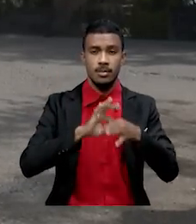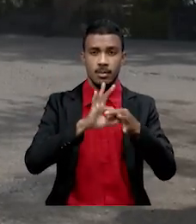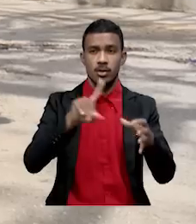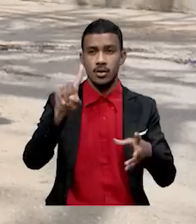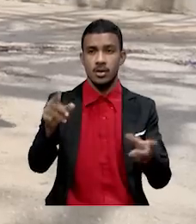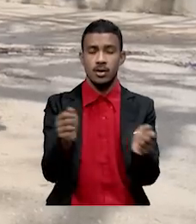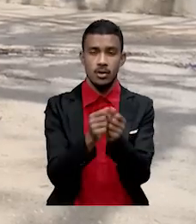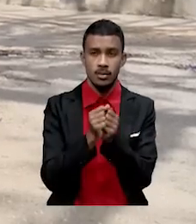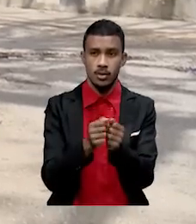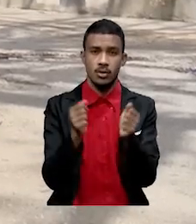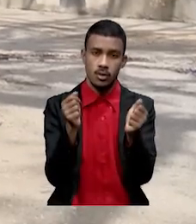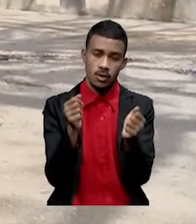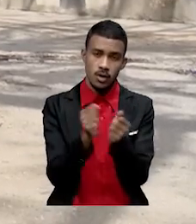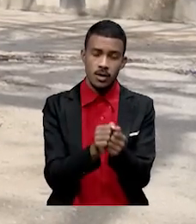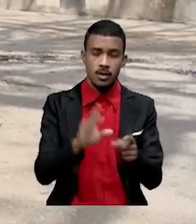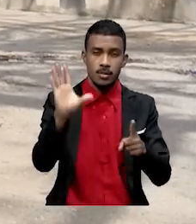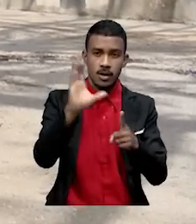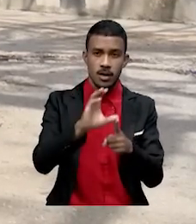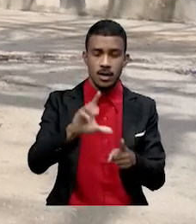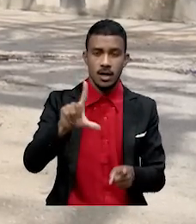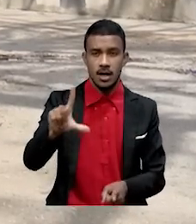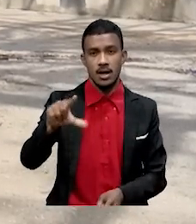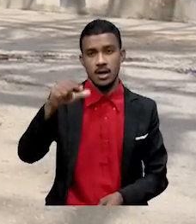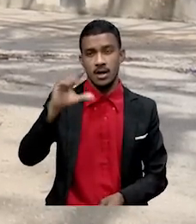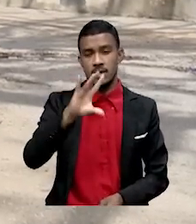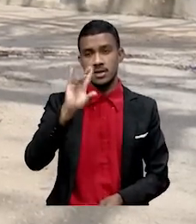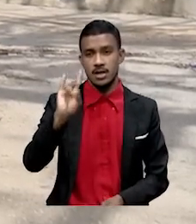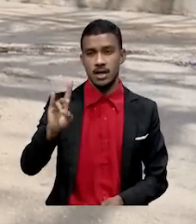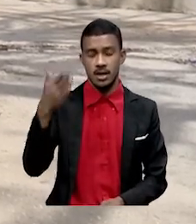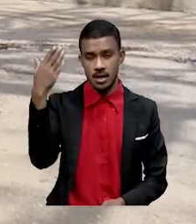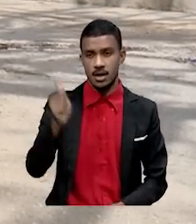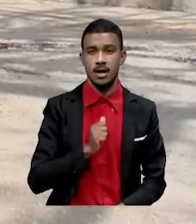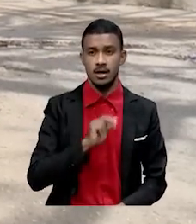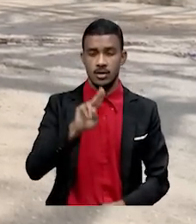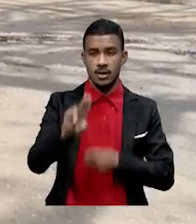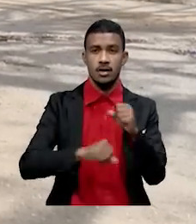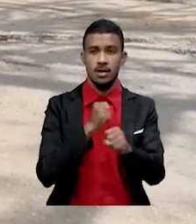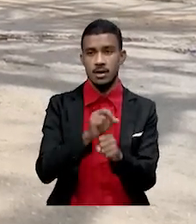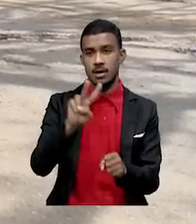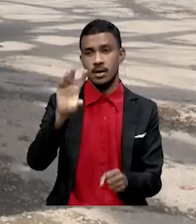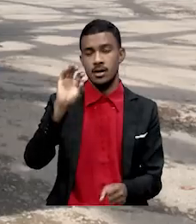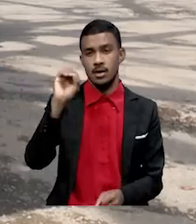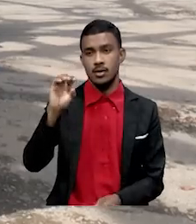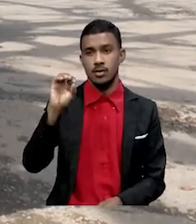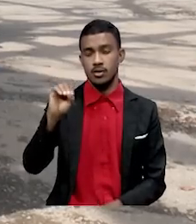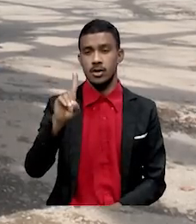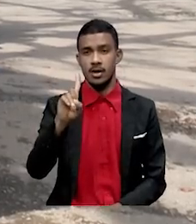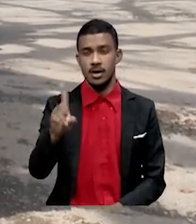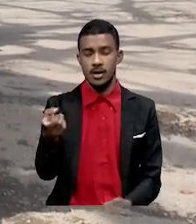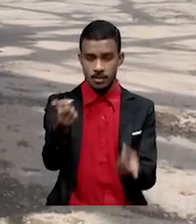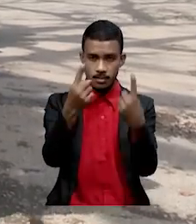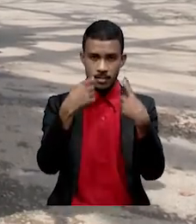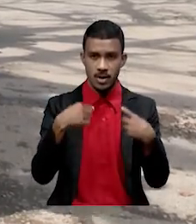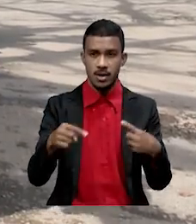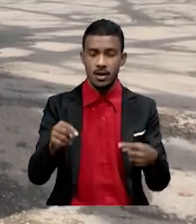comandante alceti husi acampamento eileu. I hetinan rihun rueida o de tunmai vila laran.